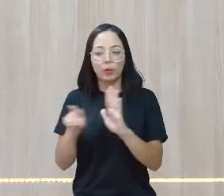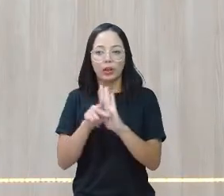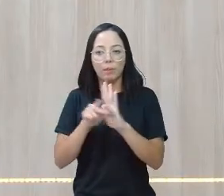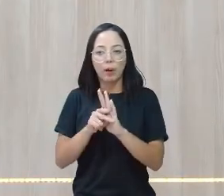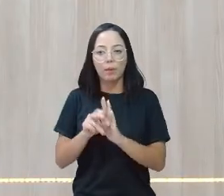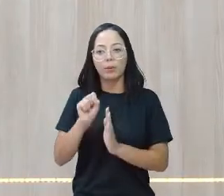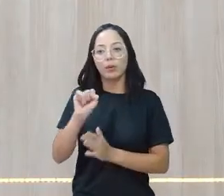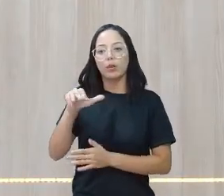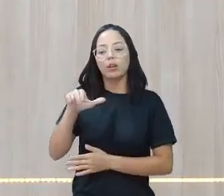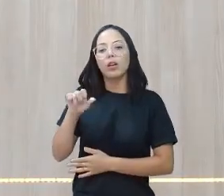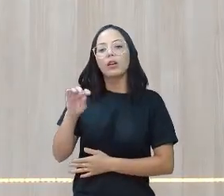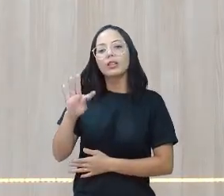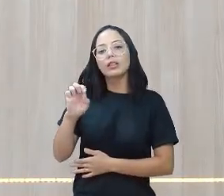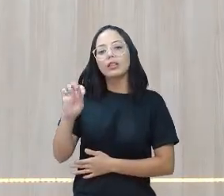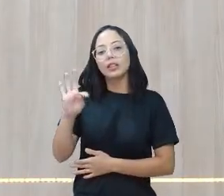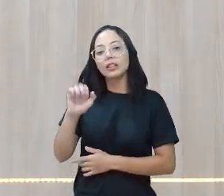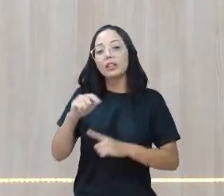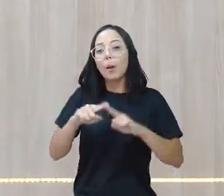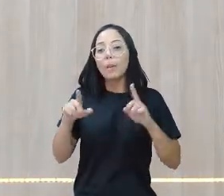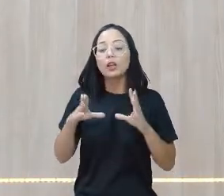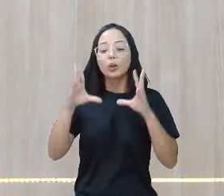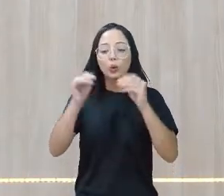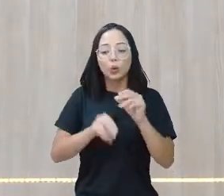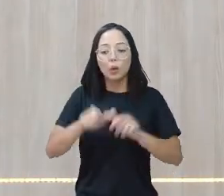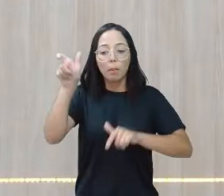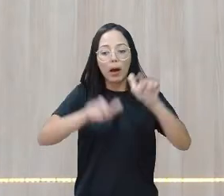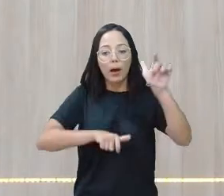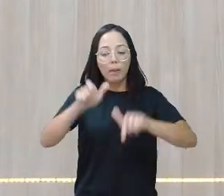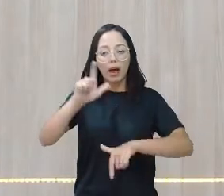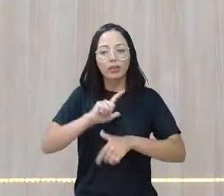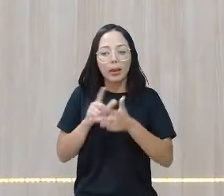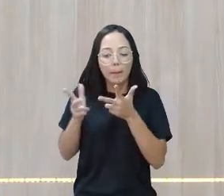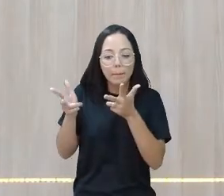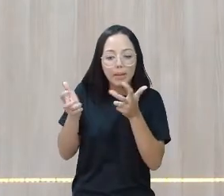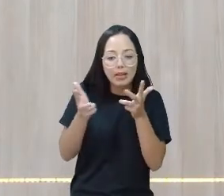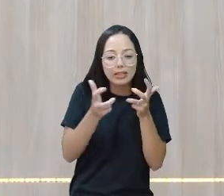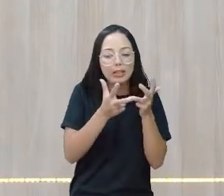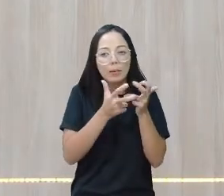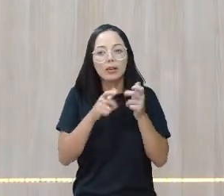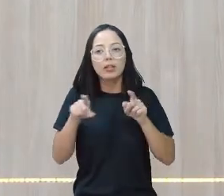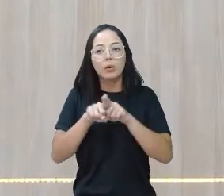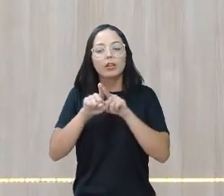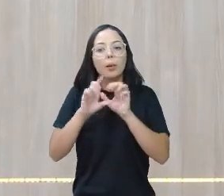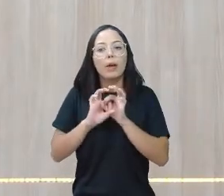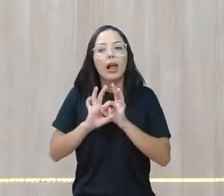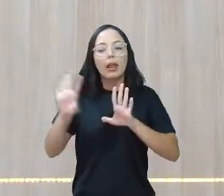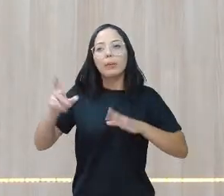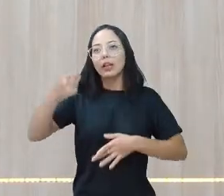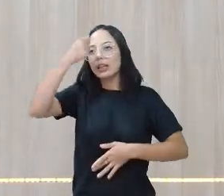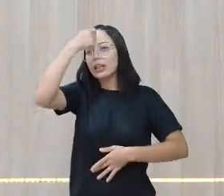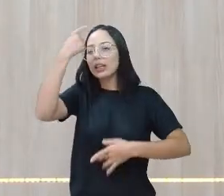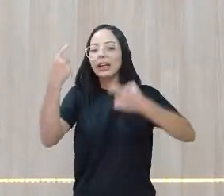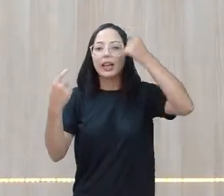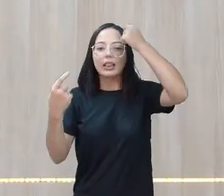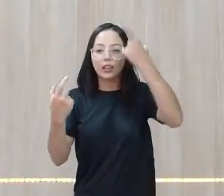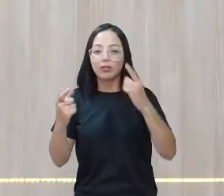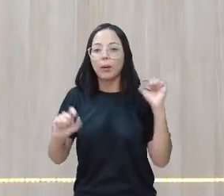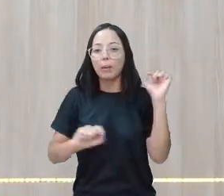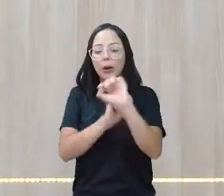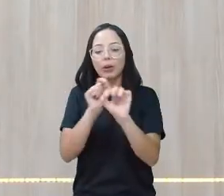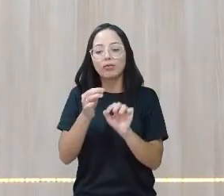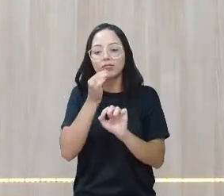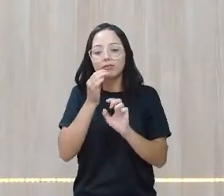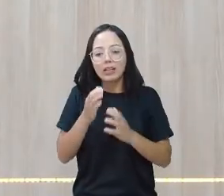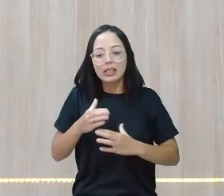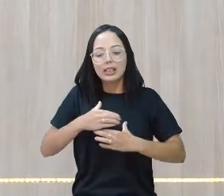de sinesteta, mas todo mundo tem percepção e liberdade criativa para